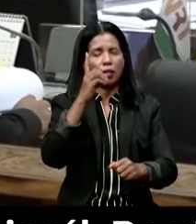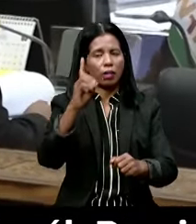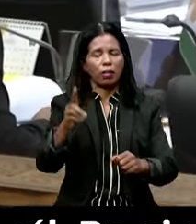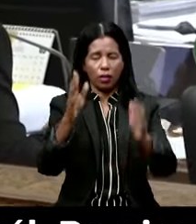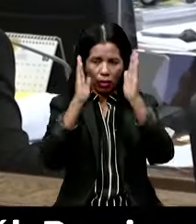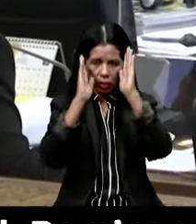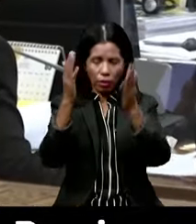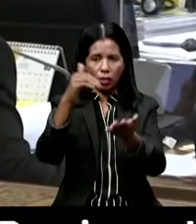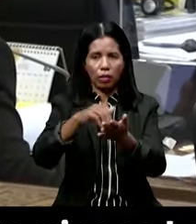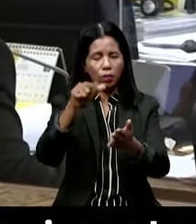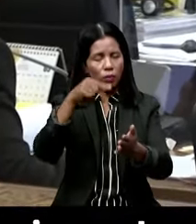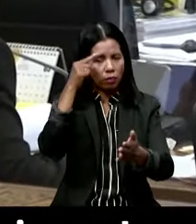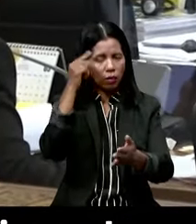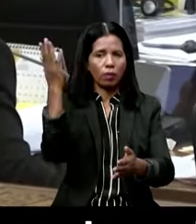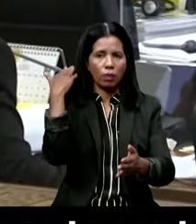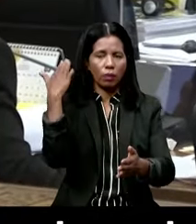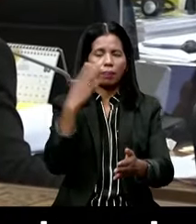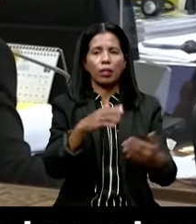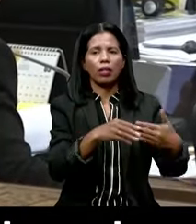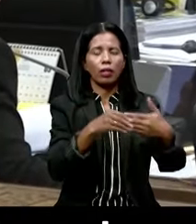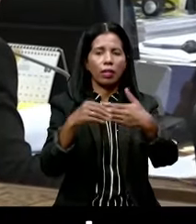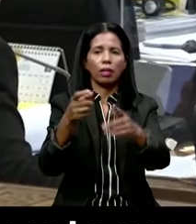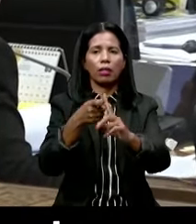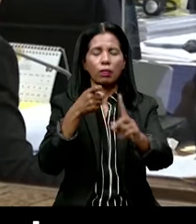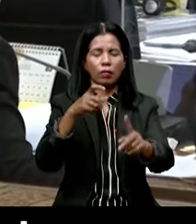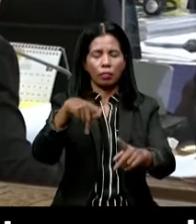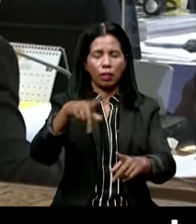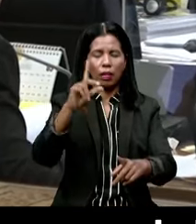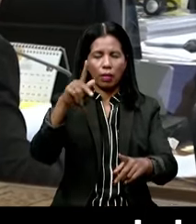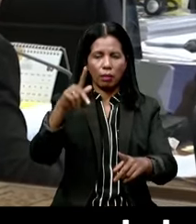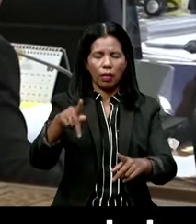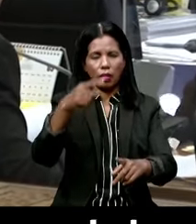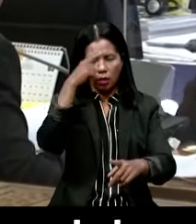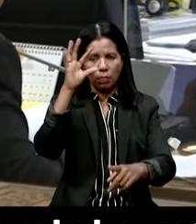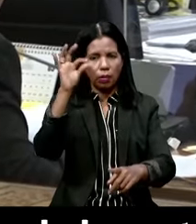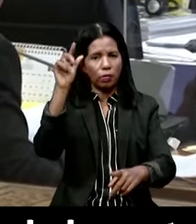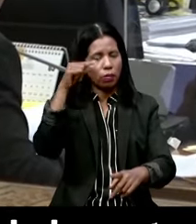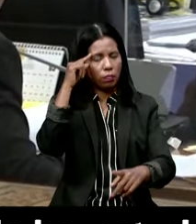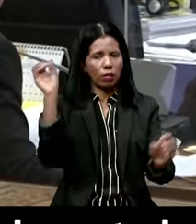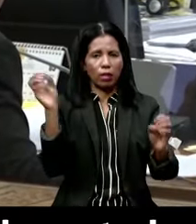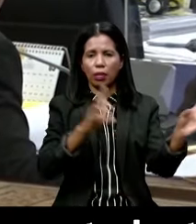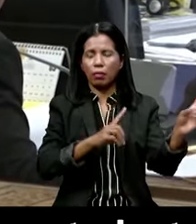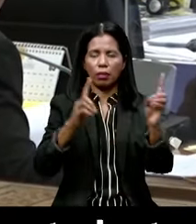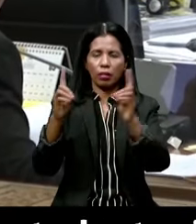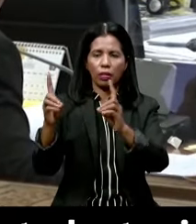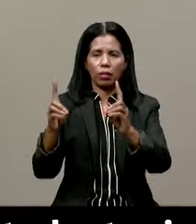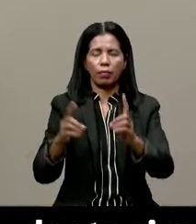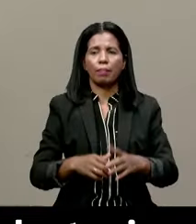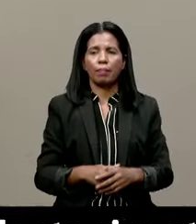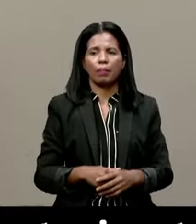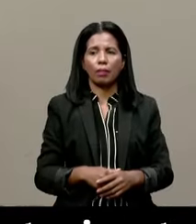refleta fale para o governo anterior, nem bem lidera moço russi pelo PN, tamba nono governo nunca implementa regime ditadura. Qual é